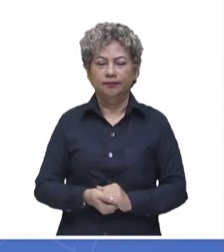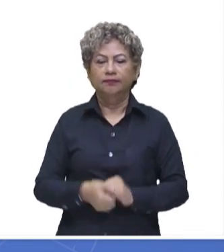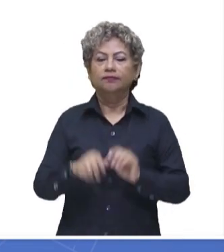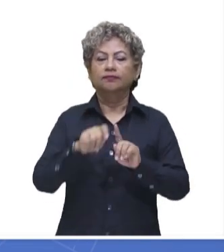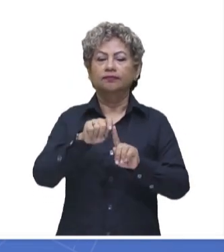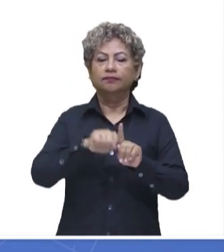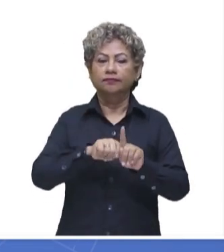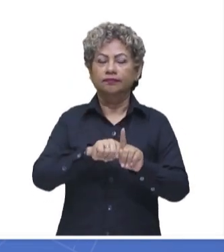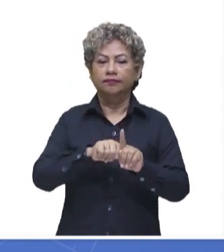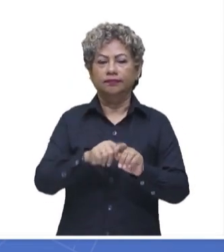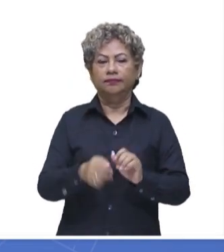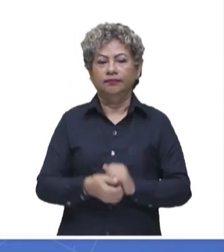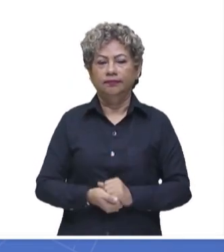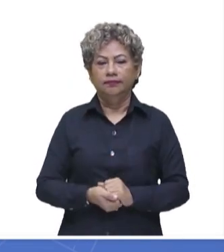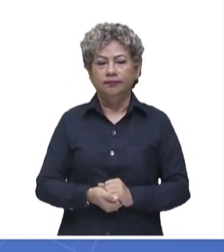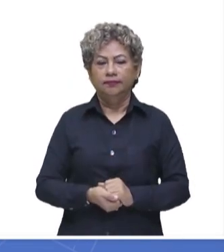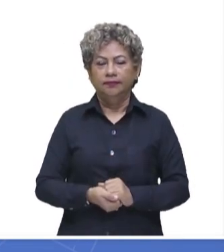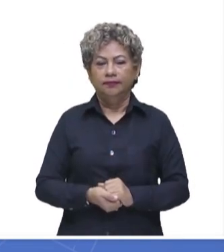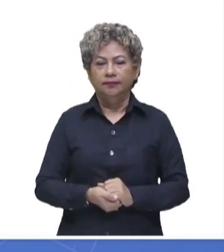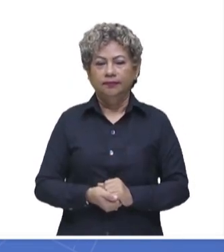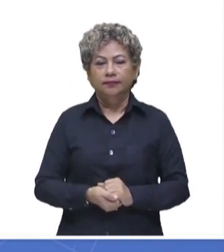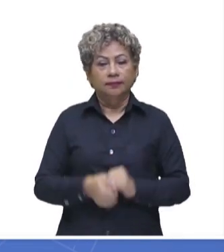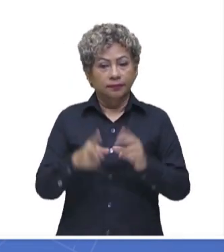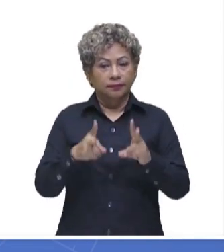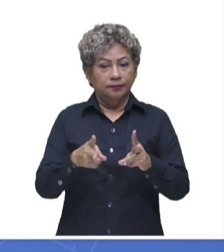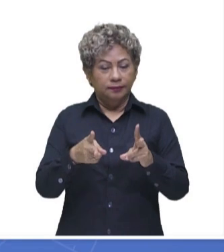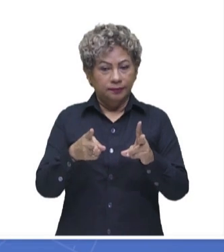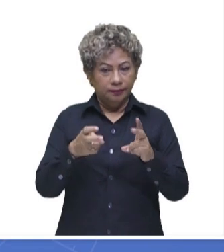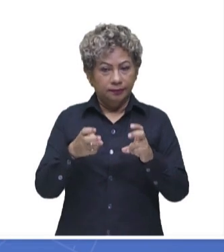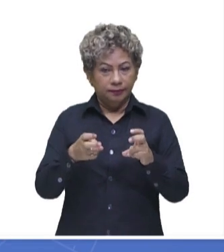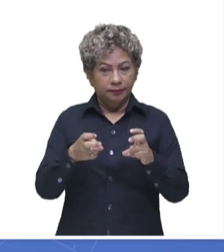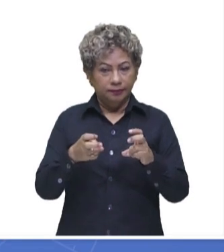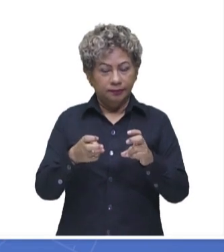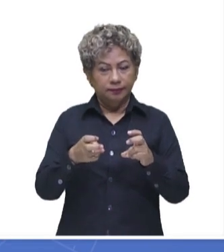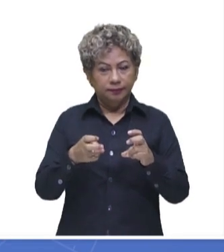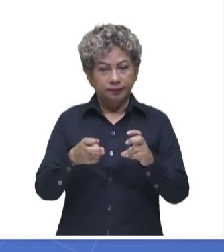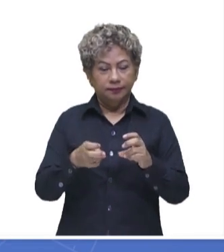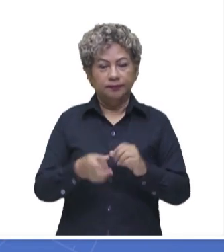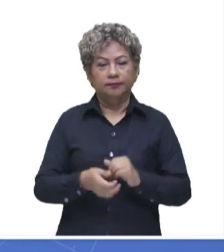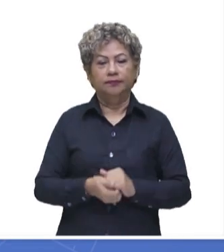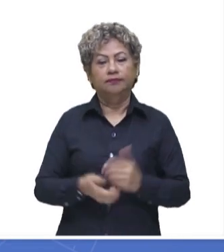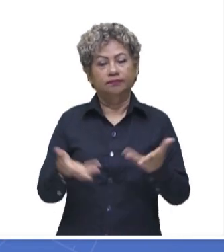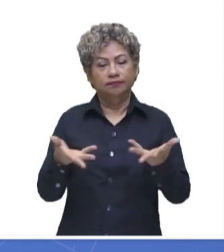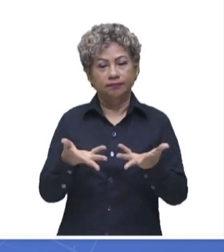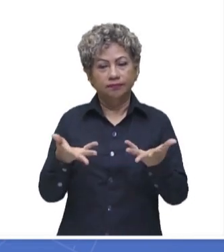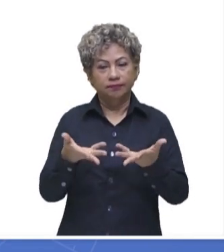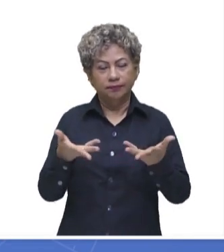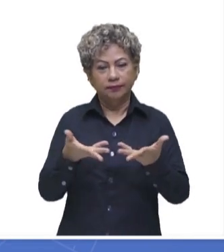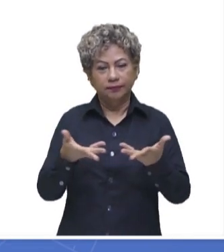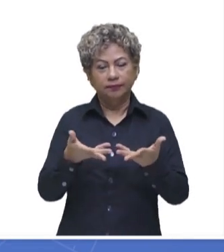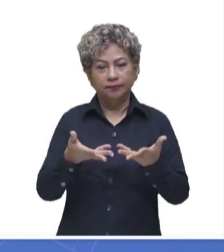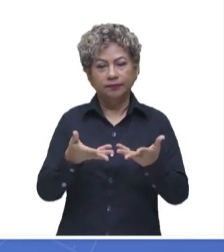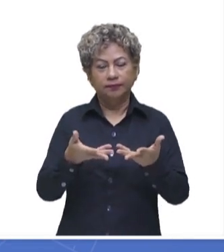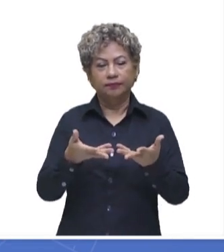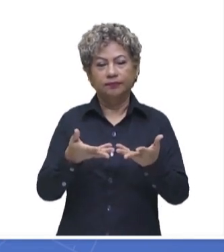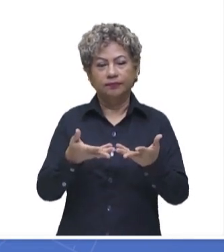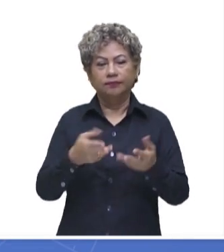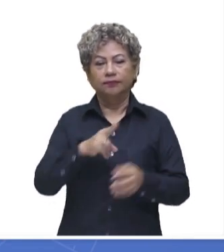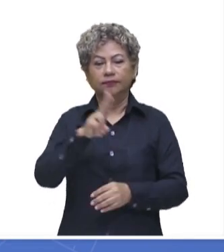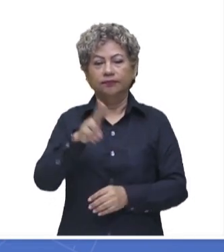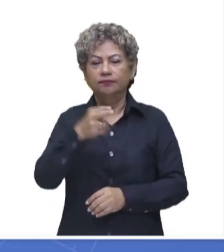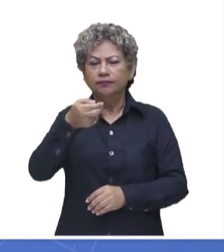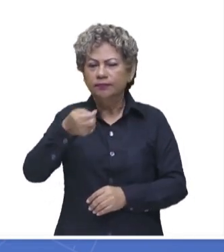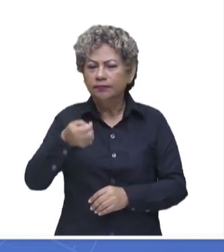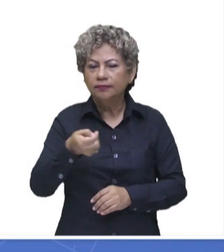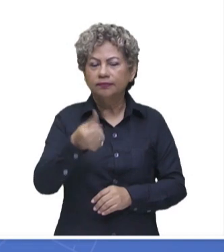das frequências, né? Que a gente viu aí na aula. E a gente vai identificar o menor, aquele que tiver